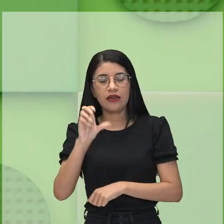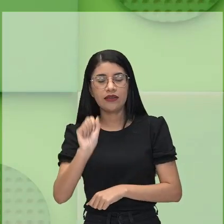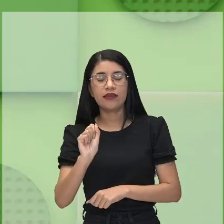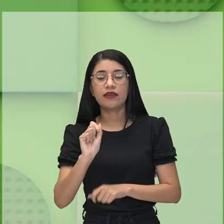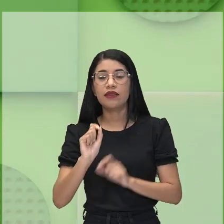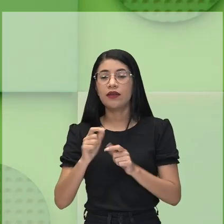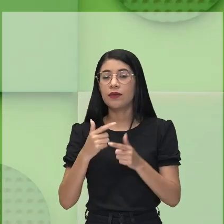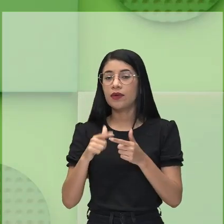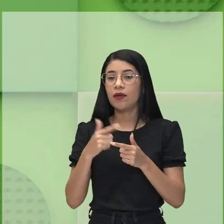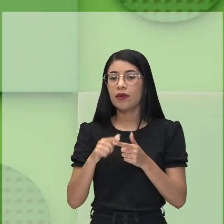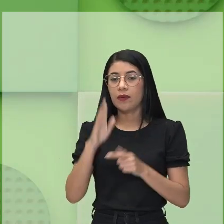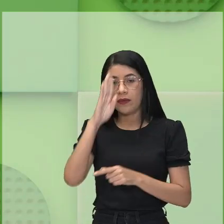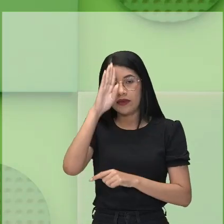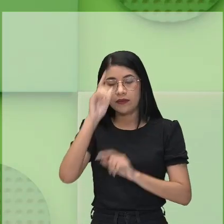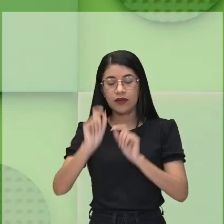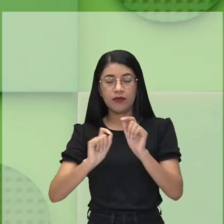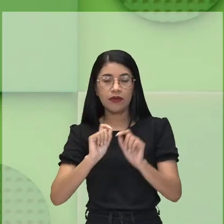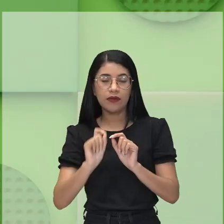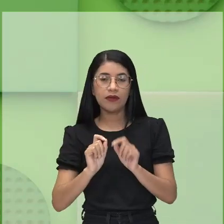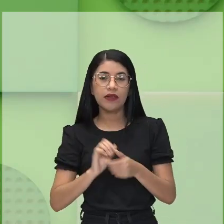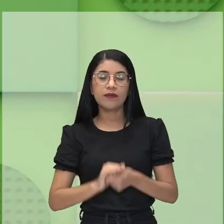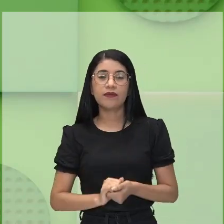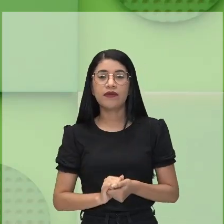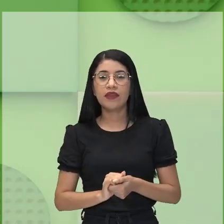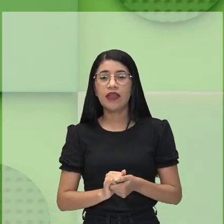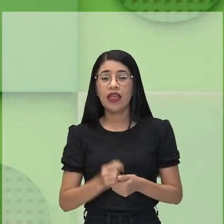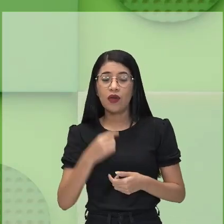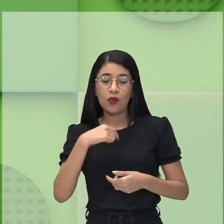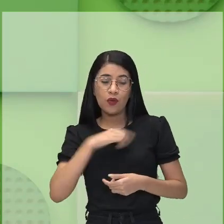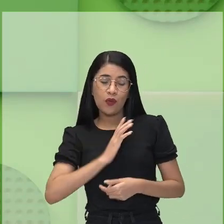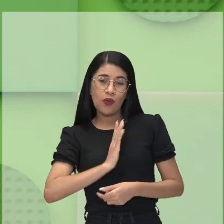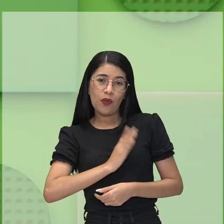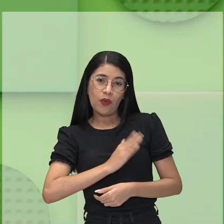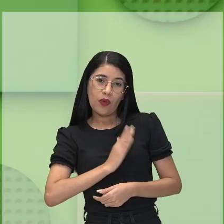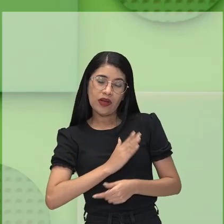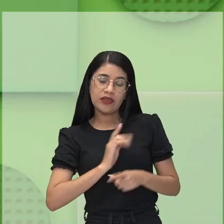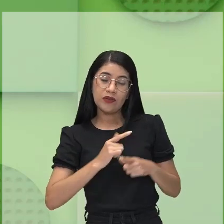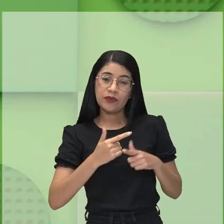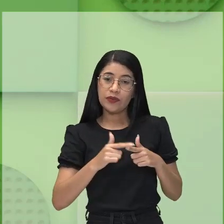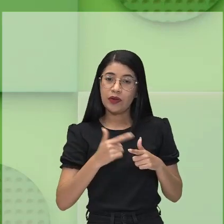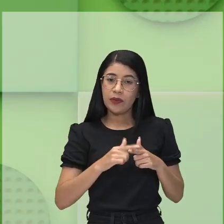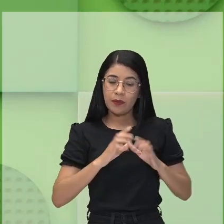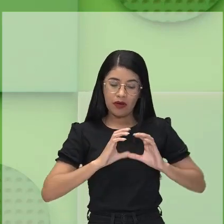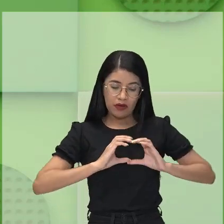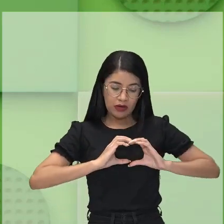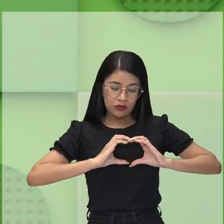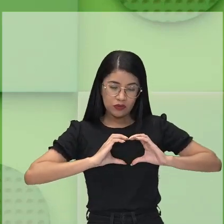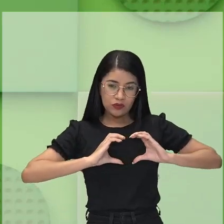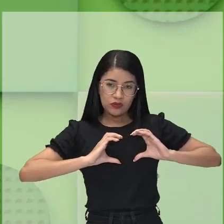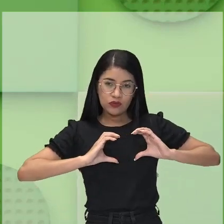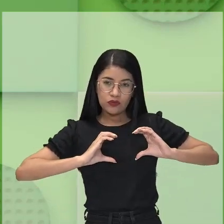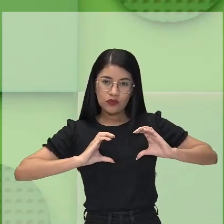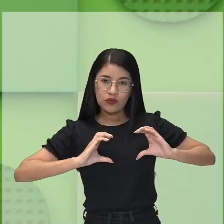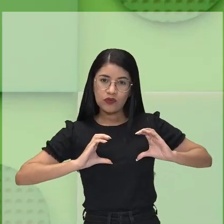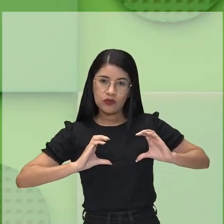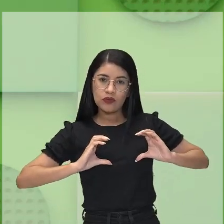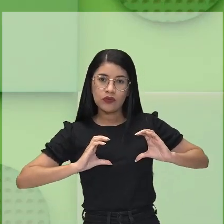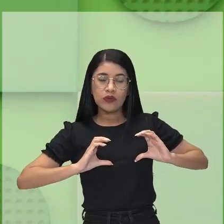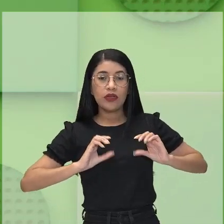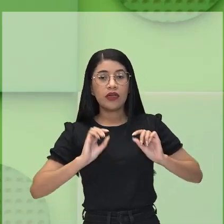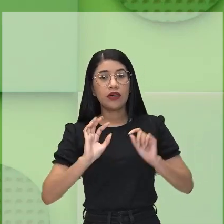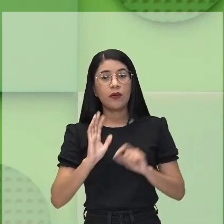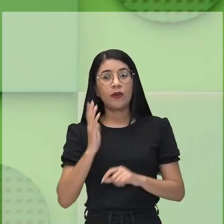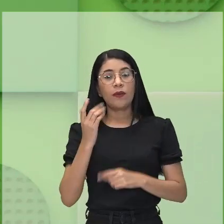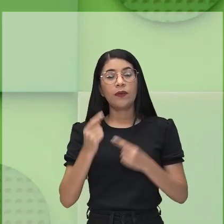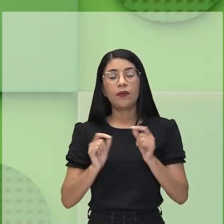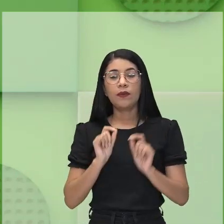problema da doença de Chagas qual é? Que afeta o coração e faz com que o coração aumente de tamanho. Então as pessoas